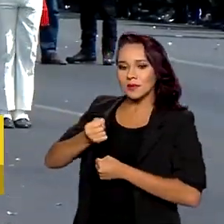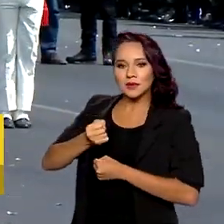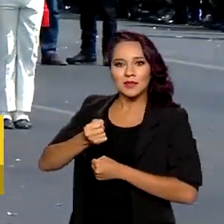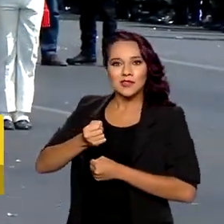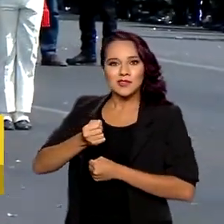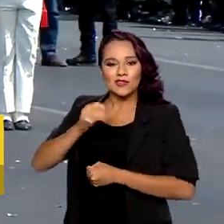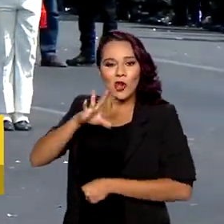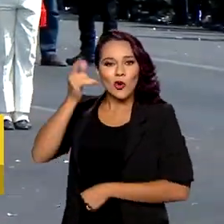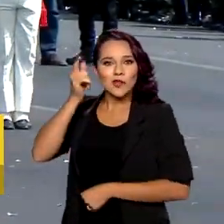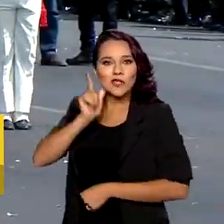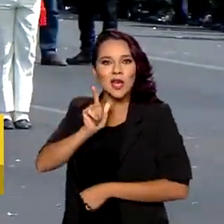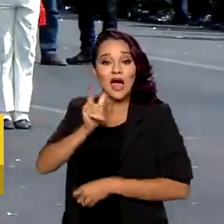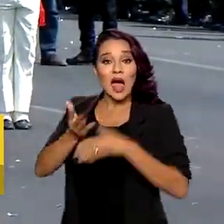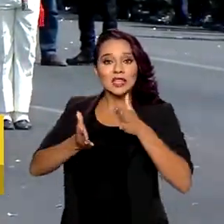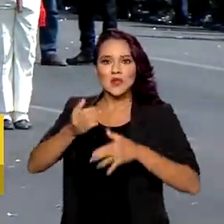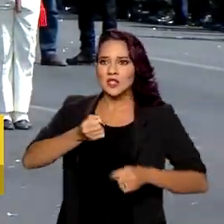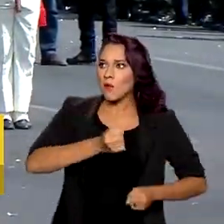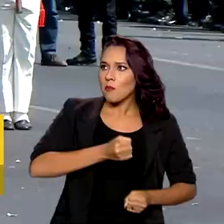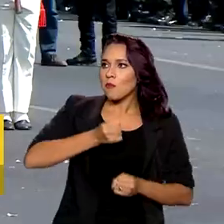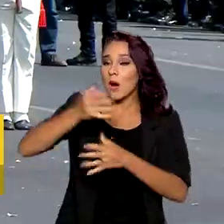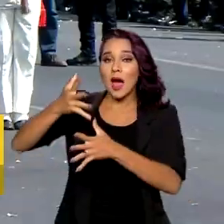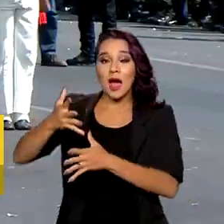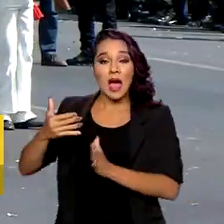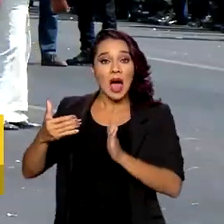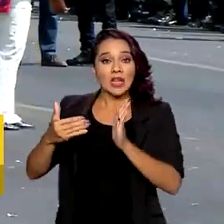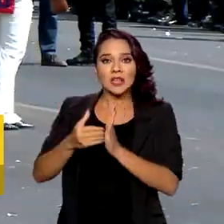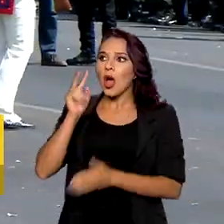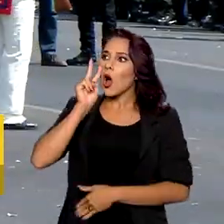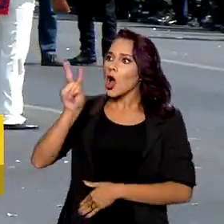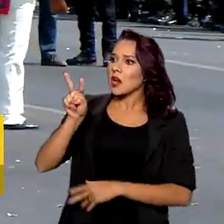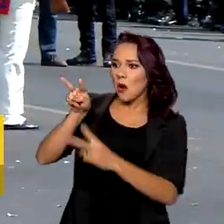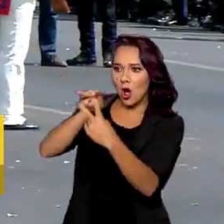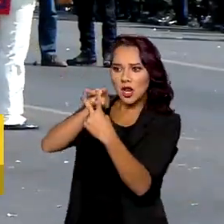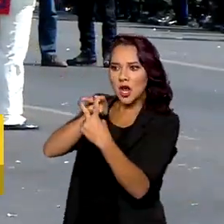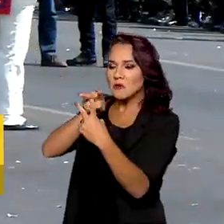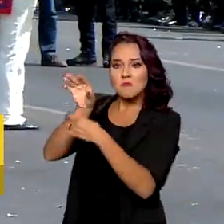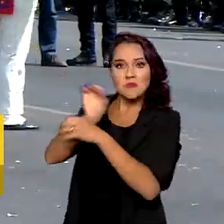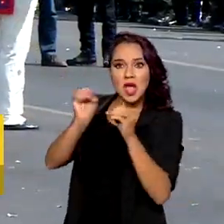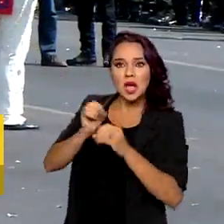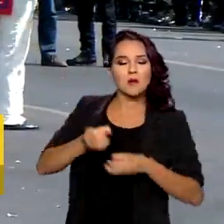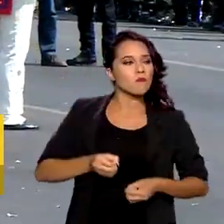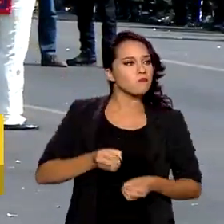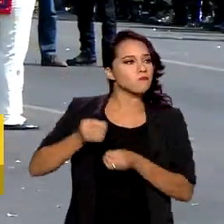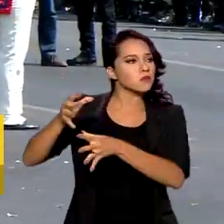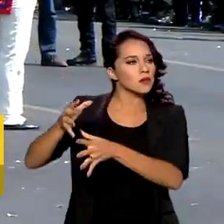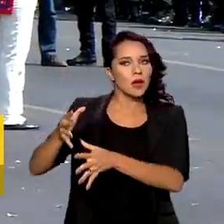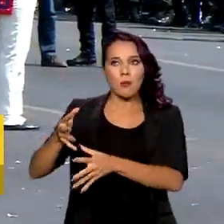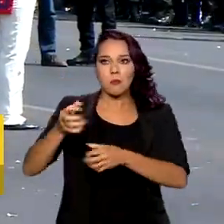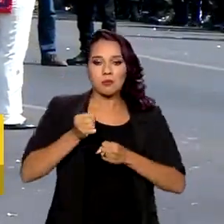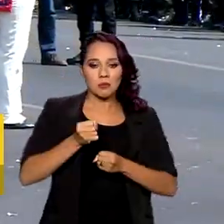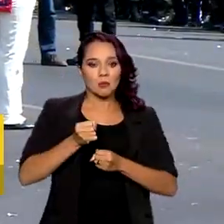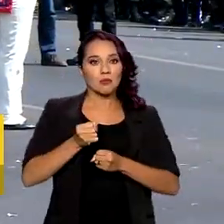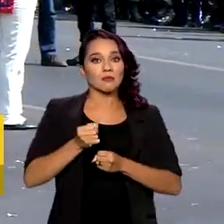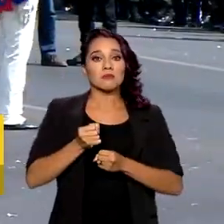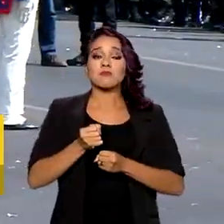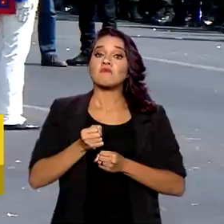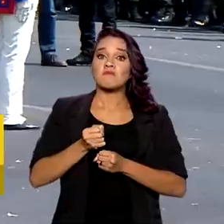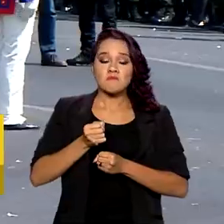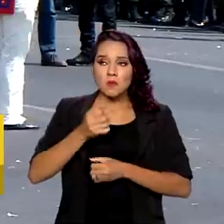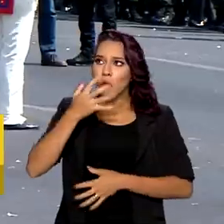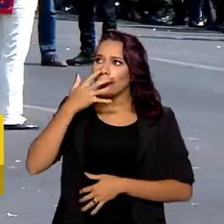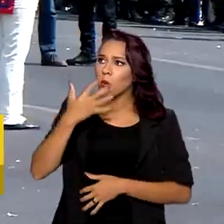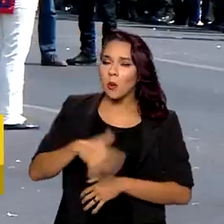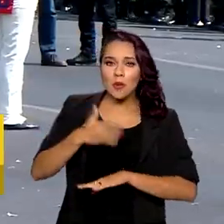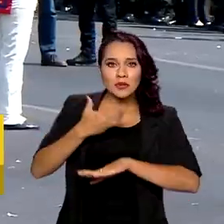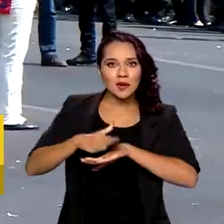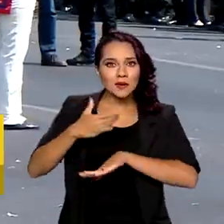possível, às vezes eles vão arremessar o armamento até sem estar olhando para o companheiro. Então é... Haja treino, né? É algo